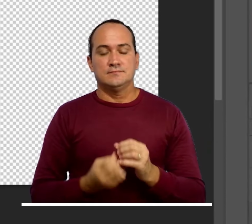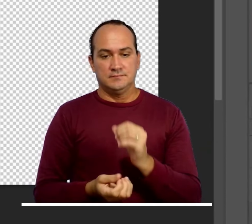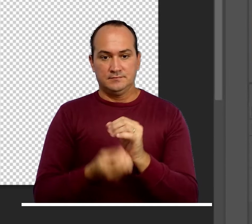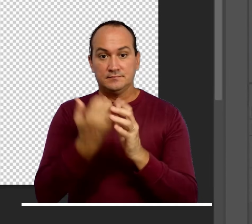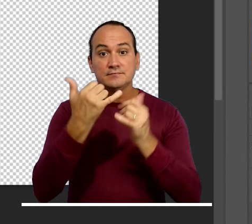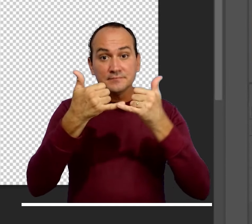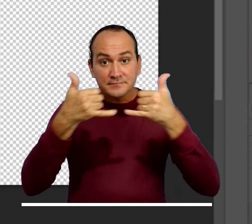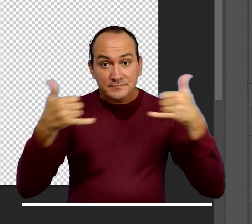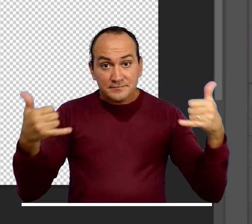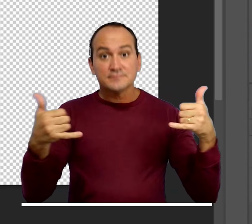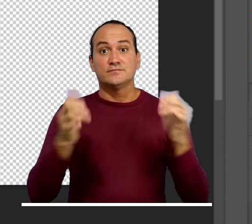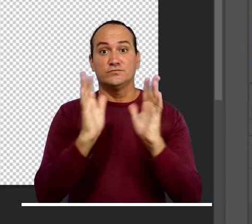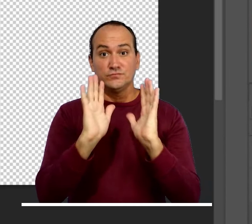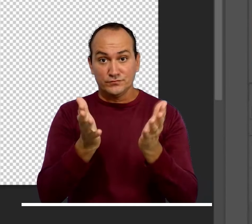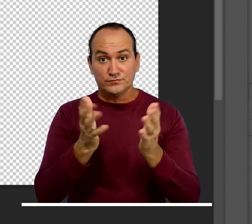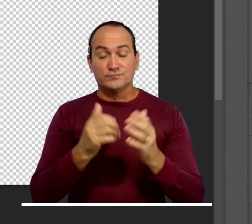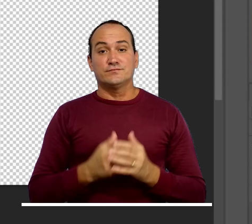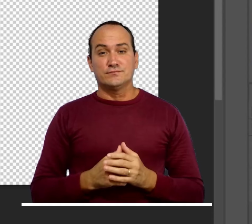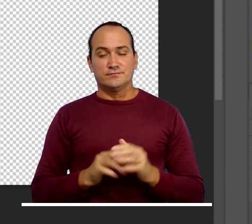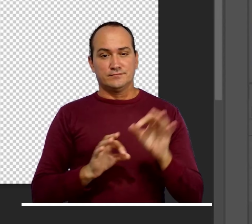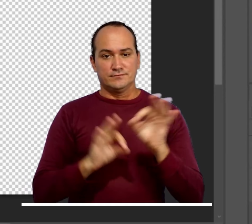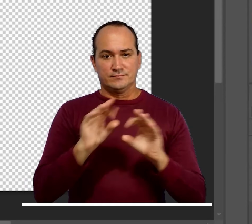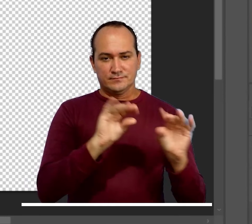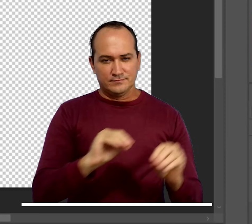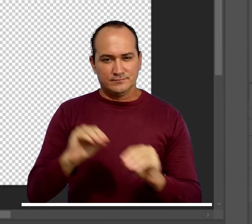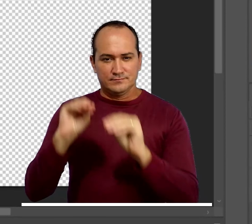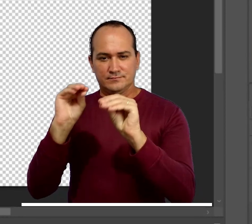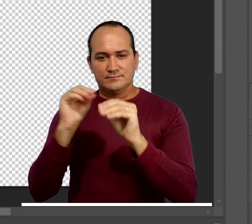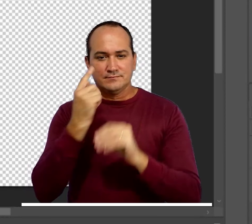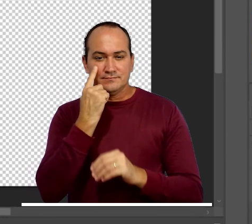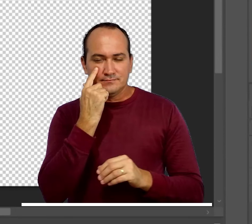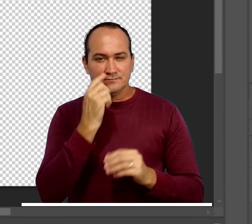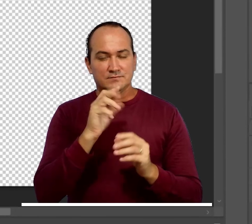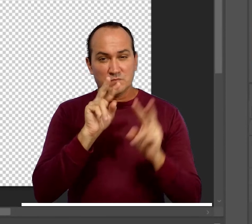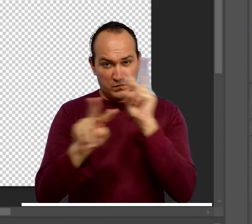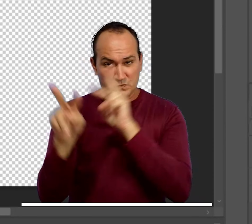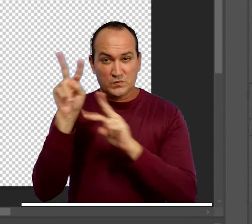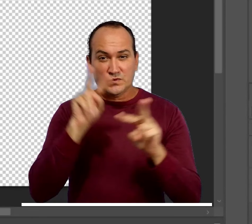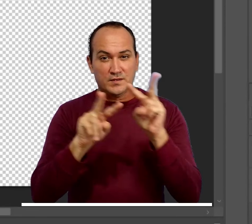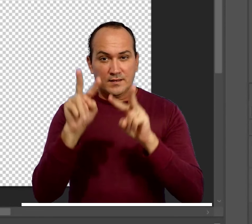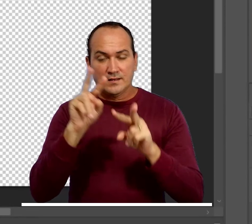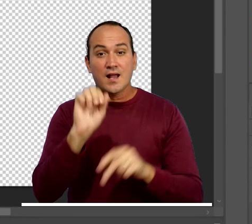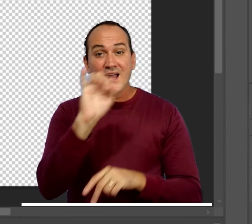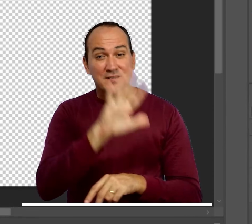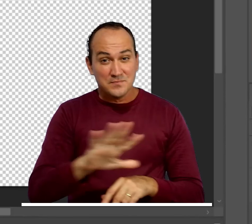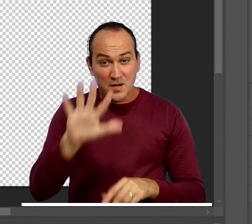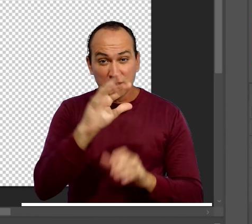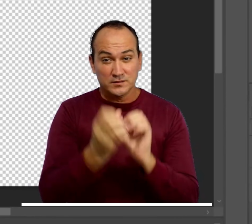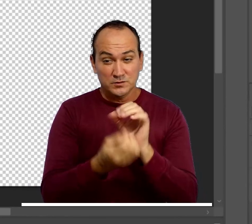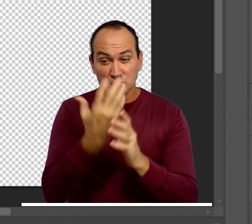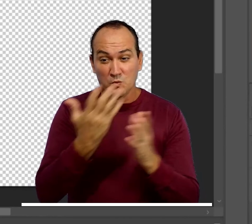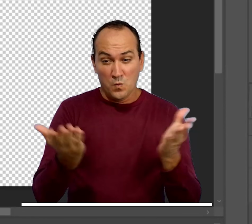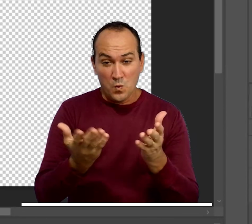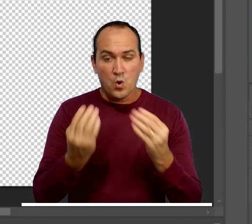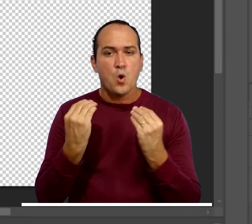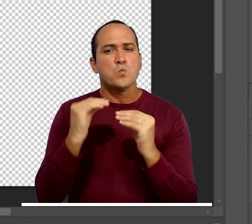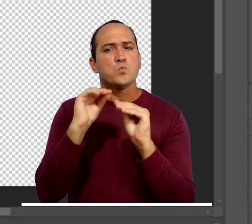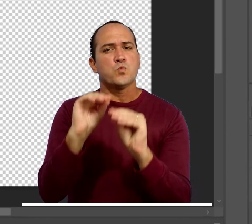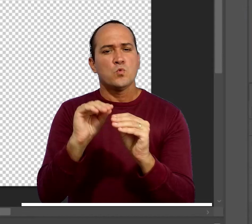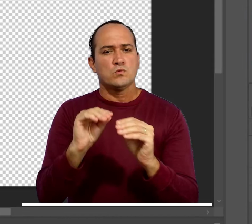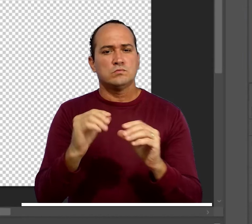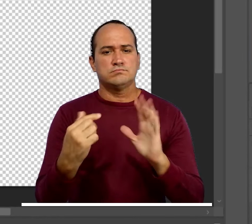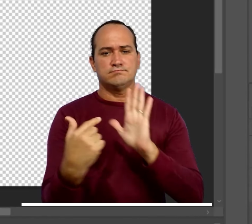quando ele criou essa linha do tempo, eu vou mover um pouquinho aqui para a gente conseguir visualizar, a imagem que ele criou agora, ele colocou